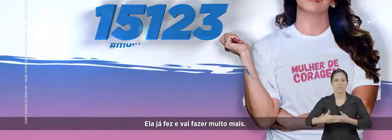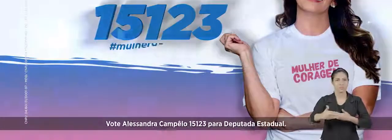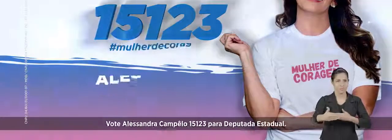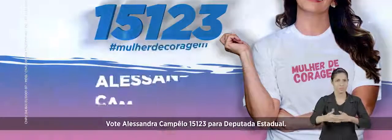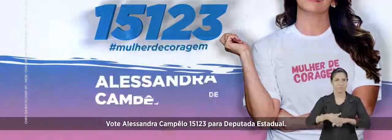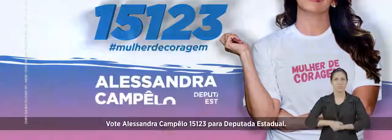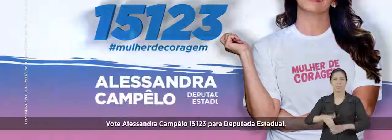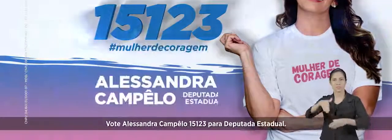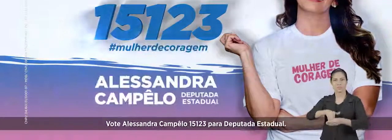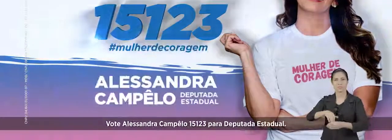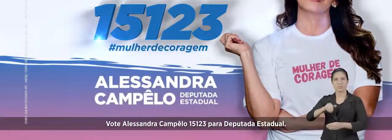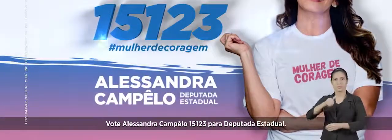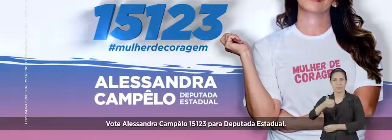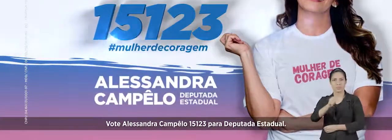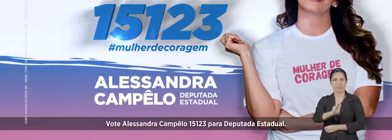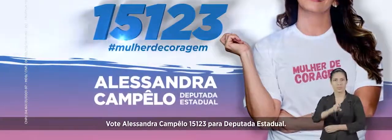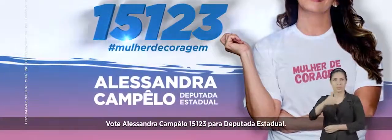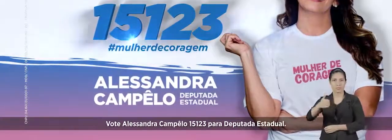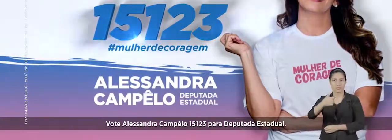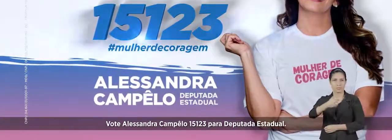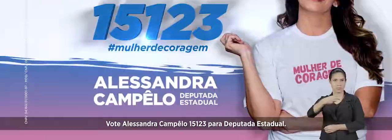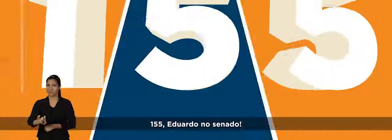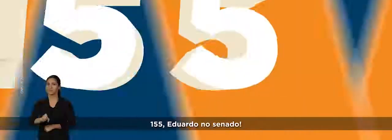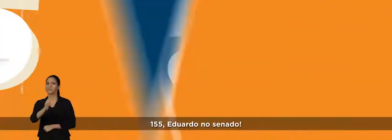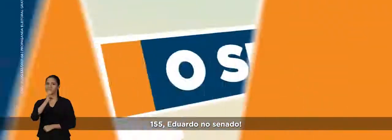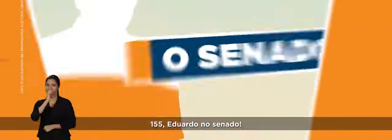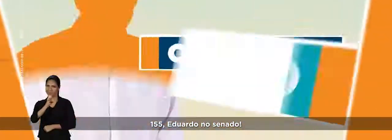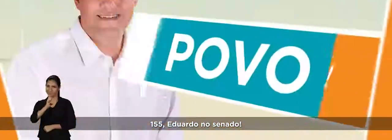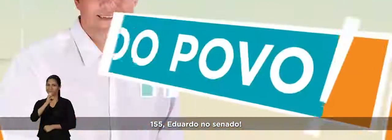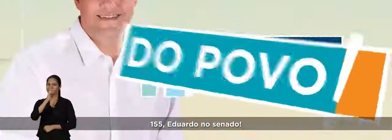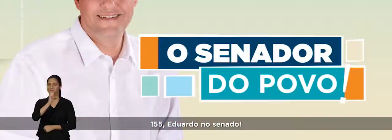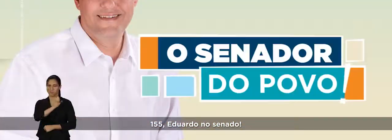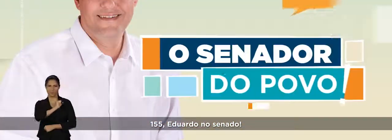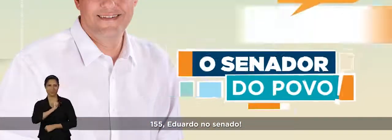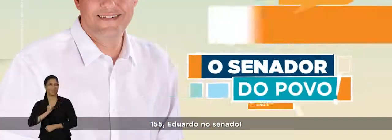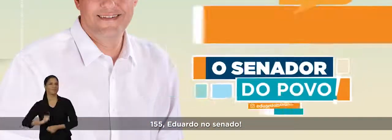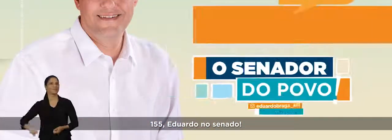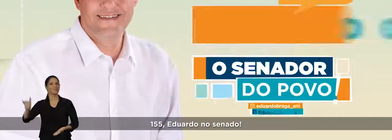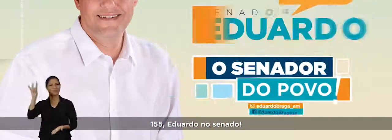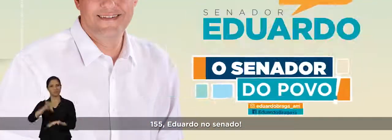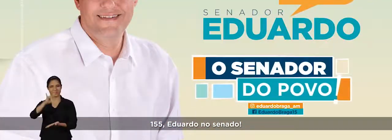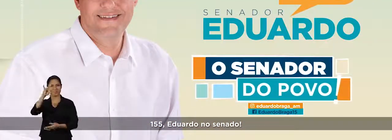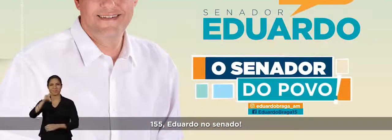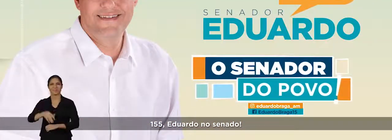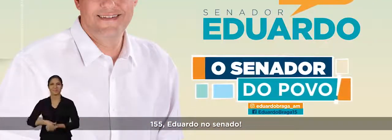Vote Alessandra Campelo 15123 para deputada estadual e Eduardo 155 para o Senado.